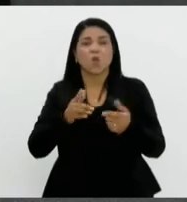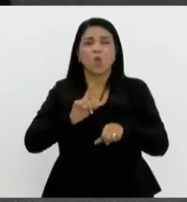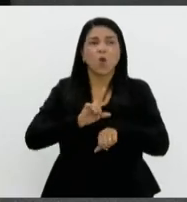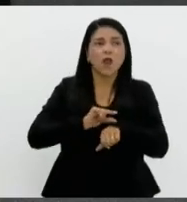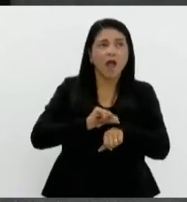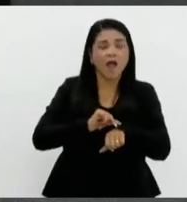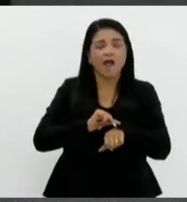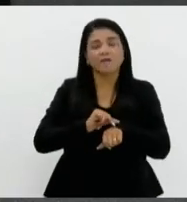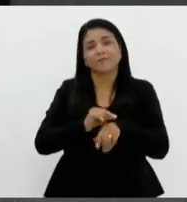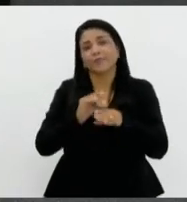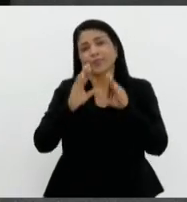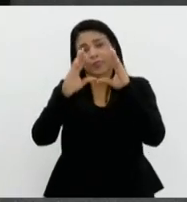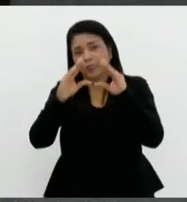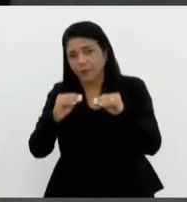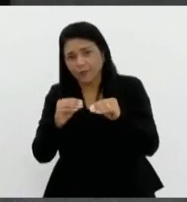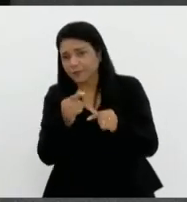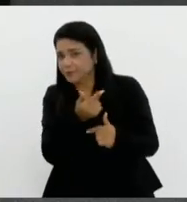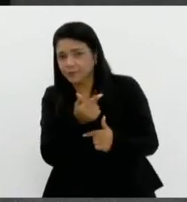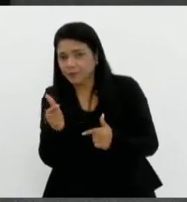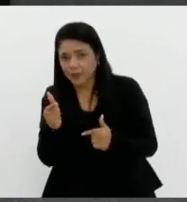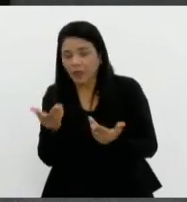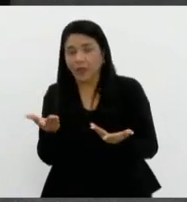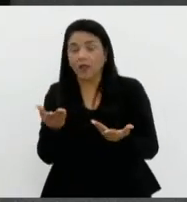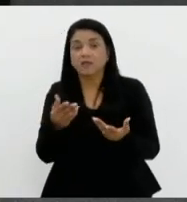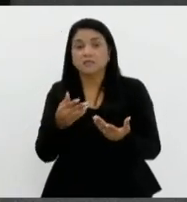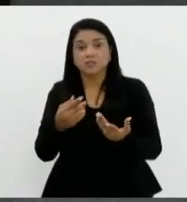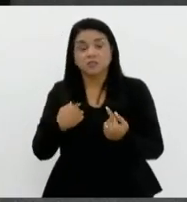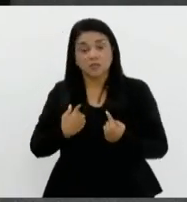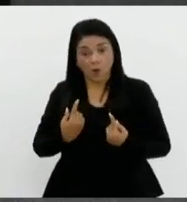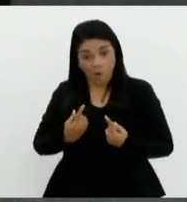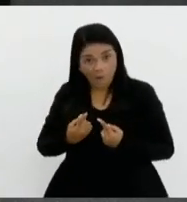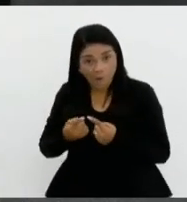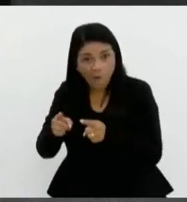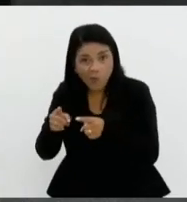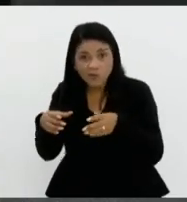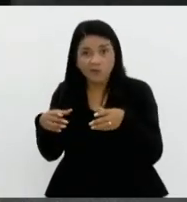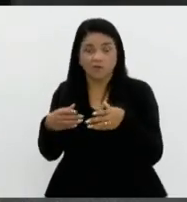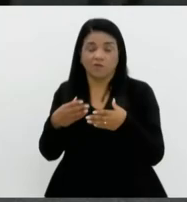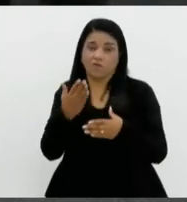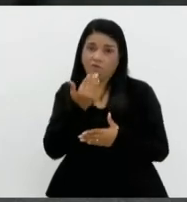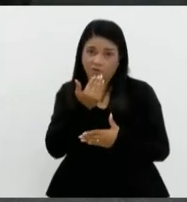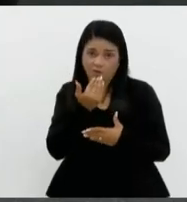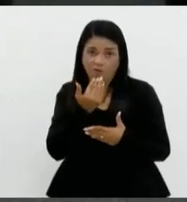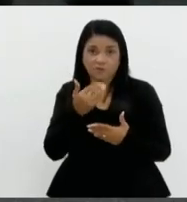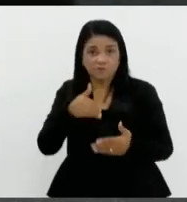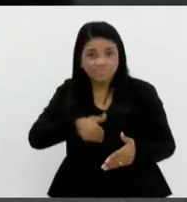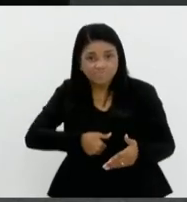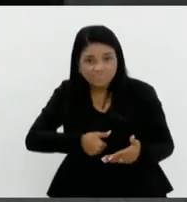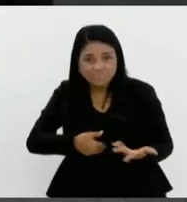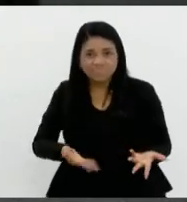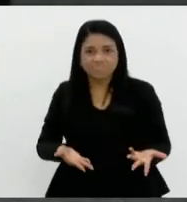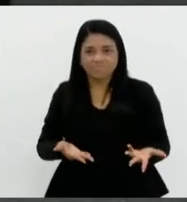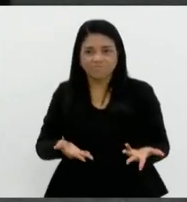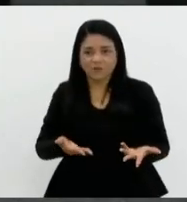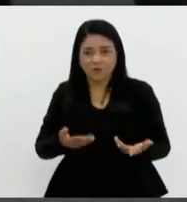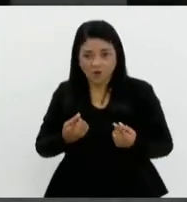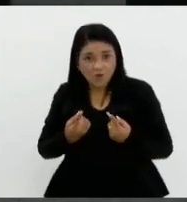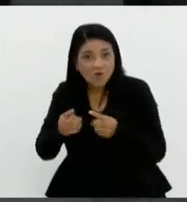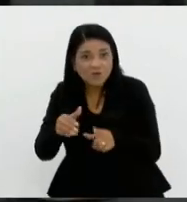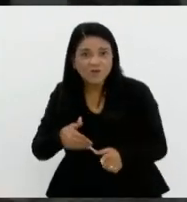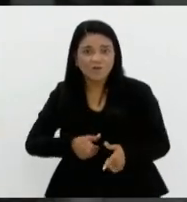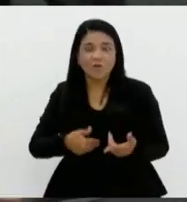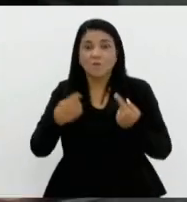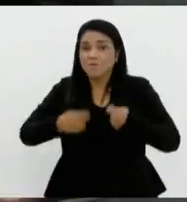horário. Se a gente está no combate à fome, tem que ampliar a rede de restaurante popular. Excelente a sua